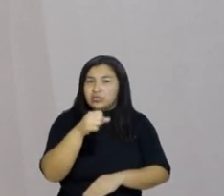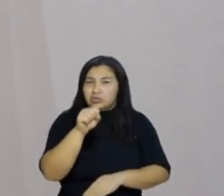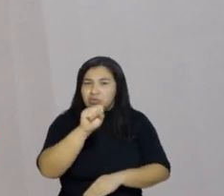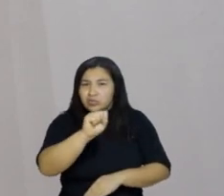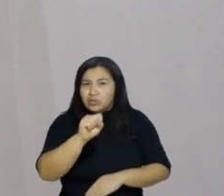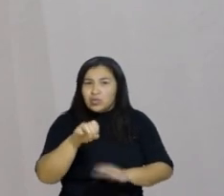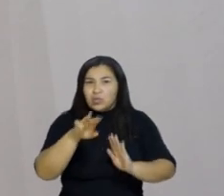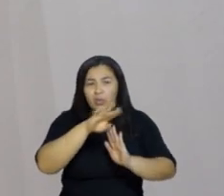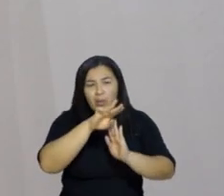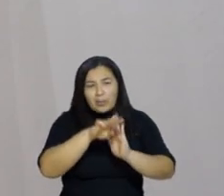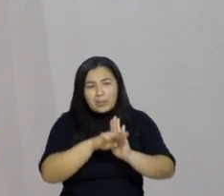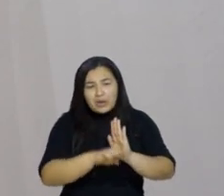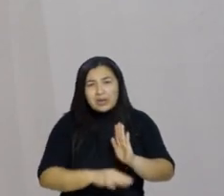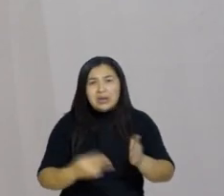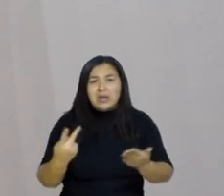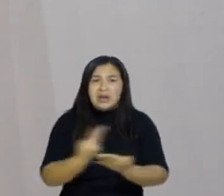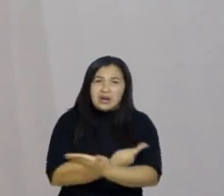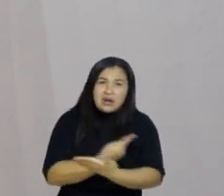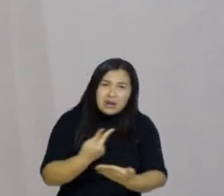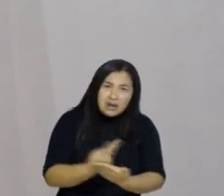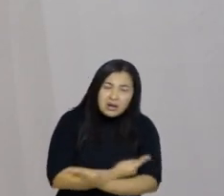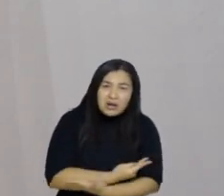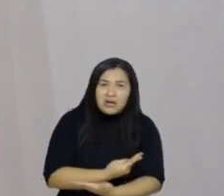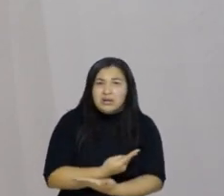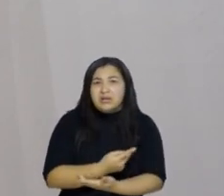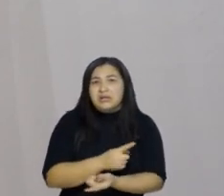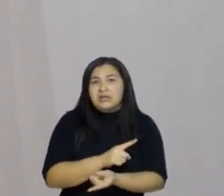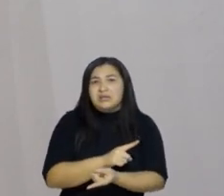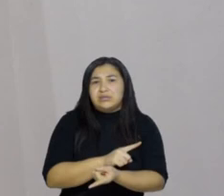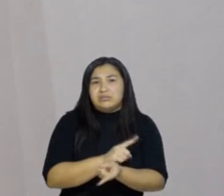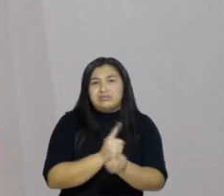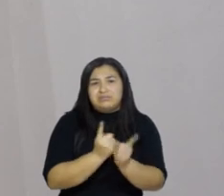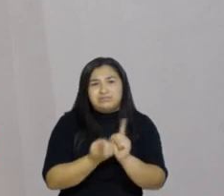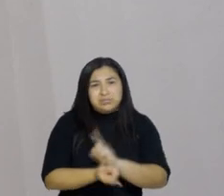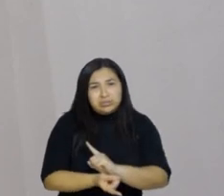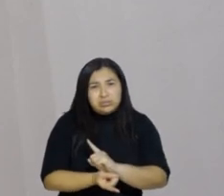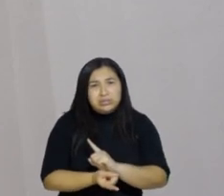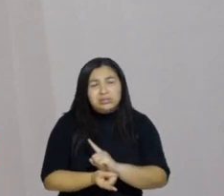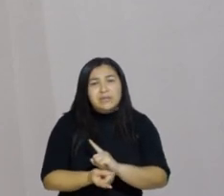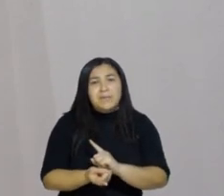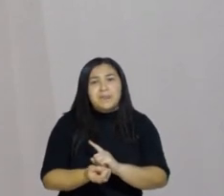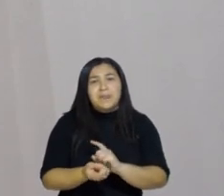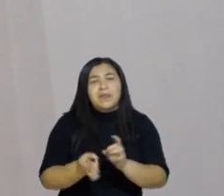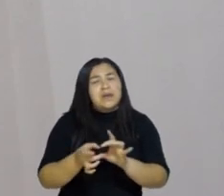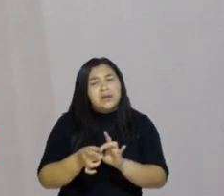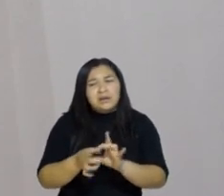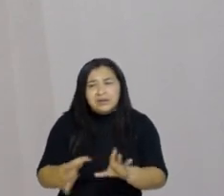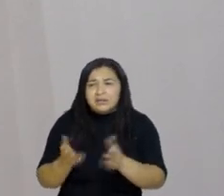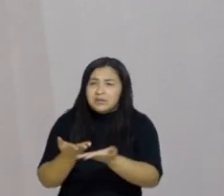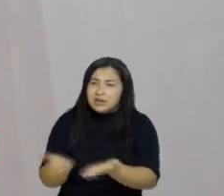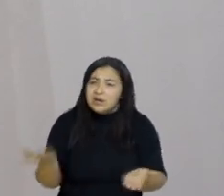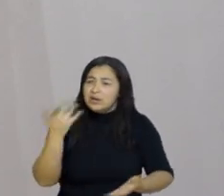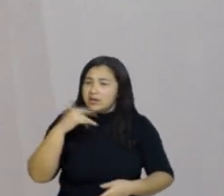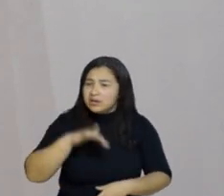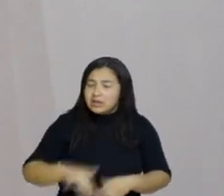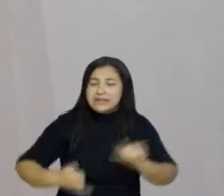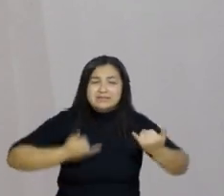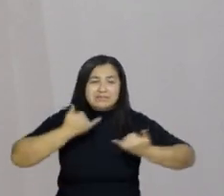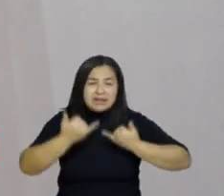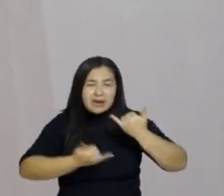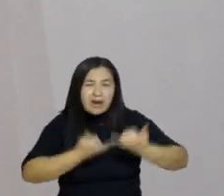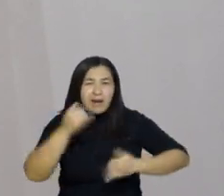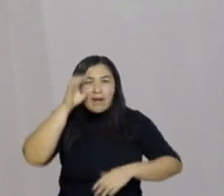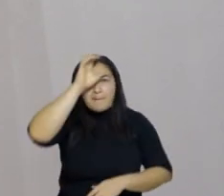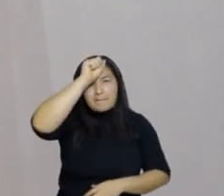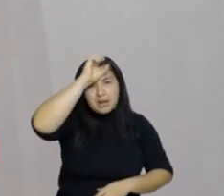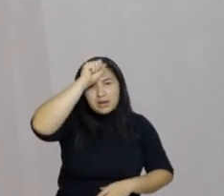são distorcidas, deturpadas. Isso não pode mais acontecer. Deixe as crianças livres para brincar, para aprender,